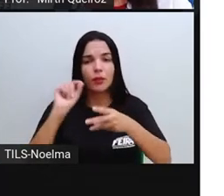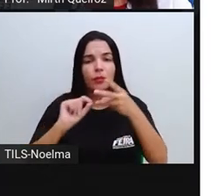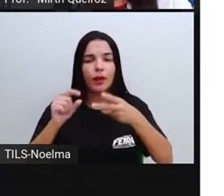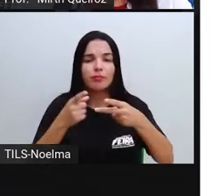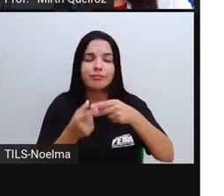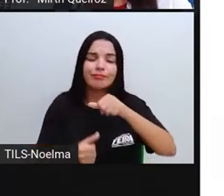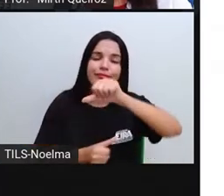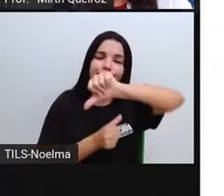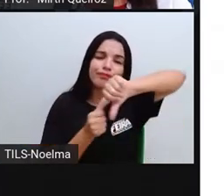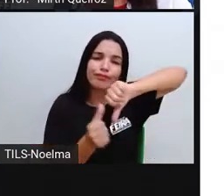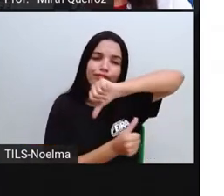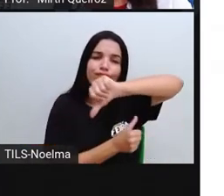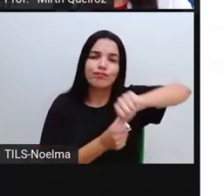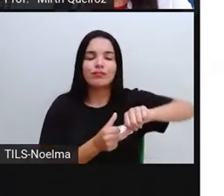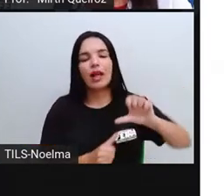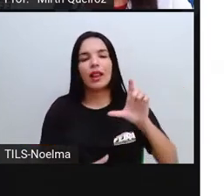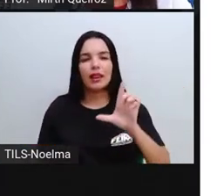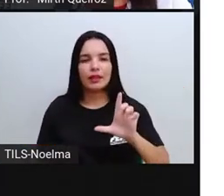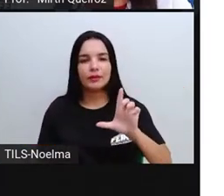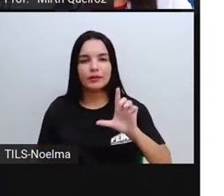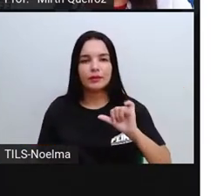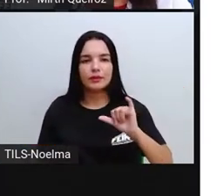vou transformar em litro.